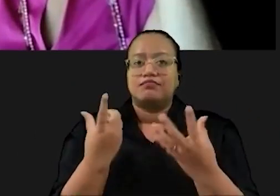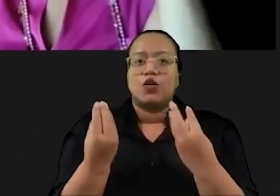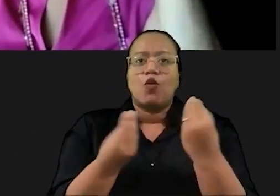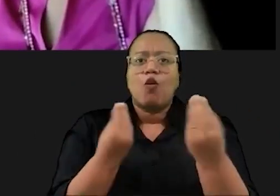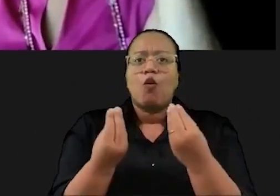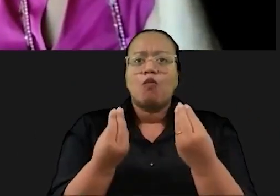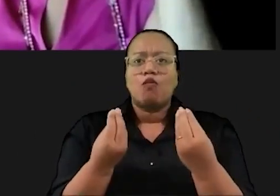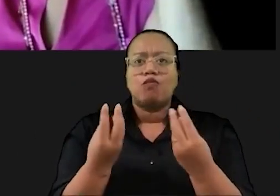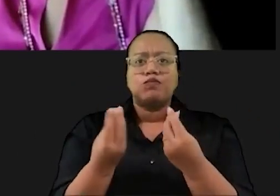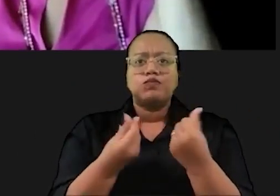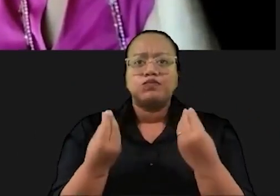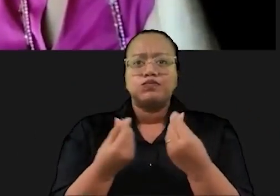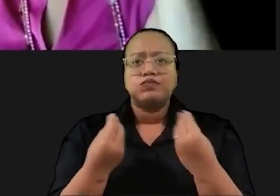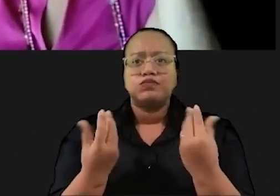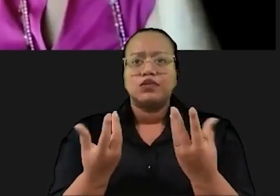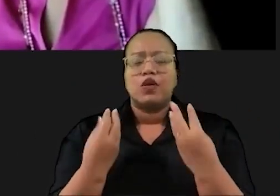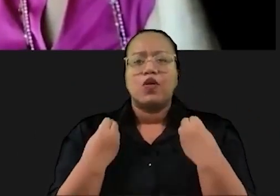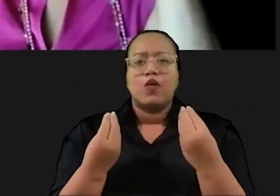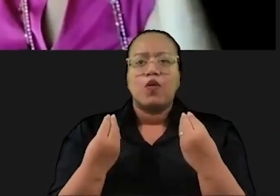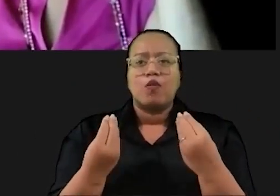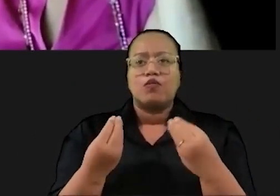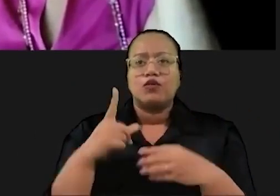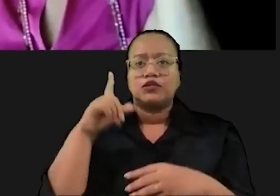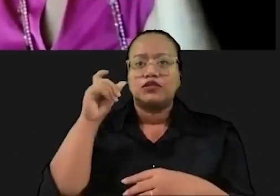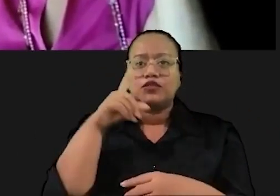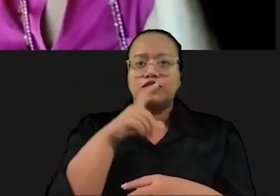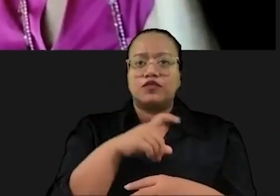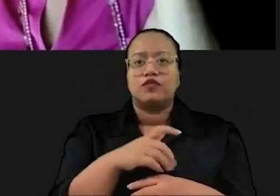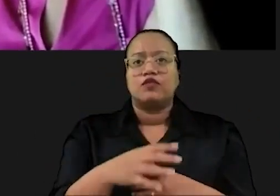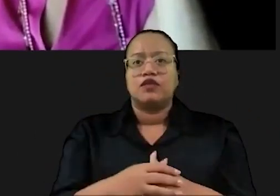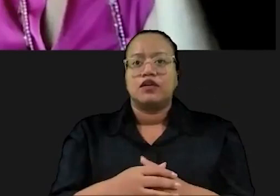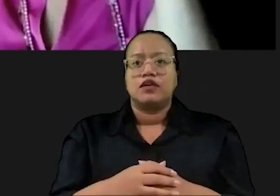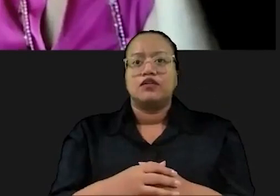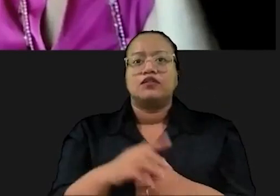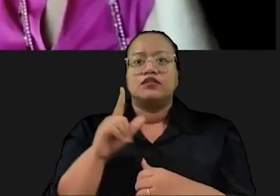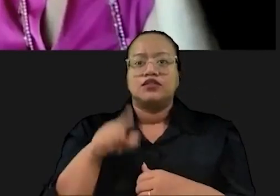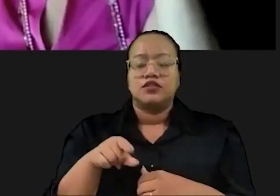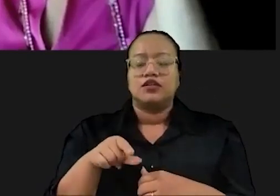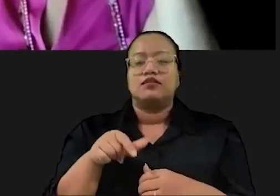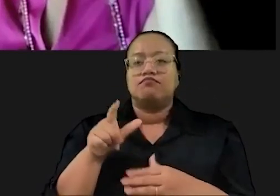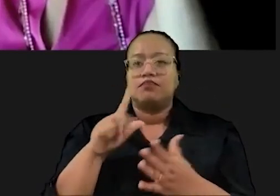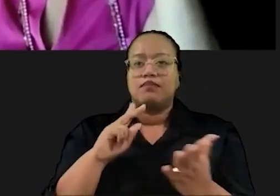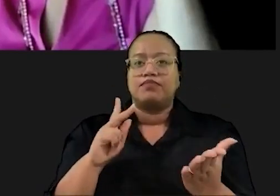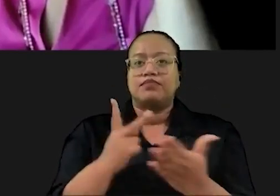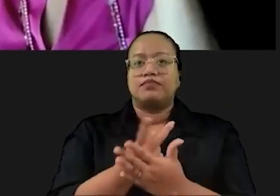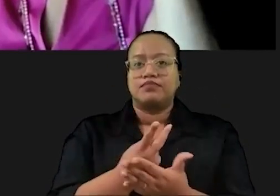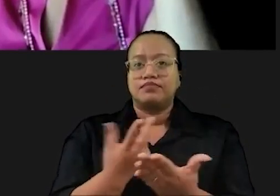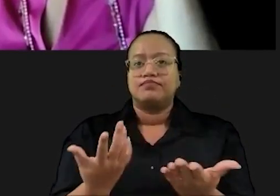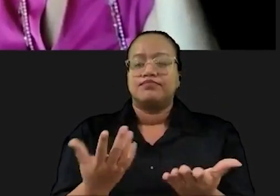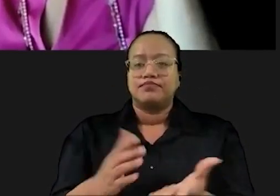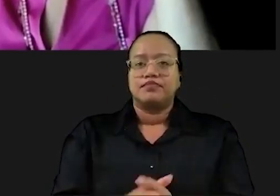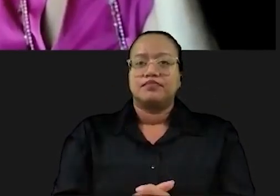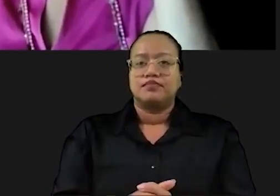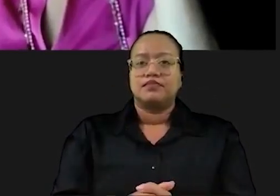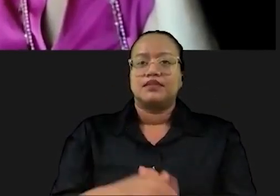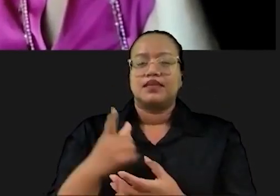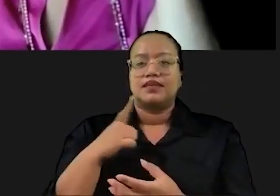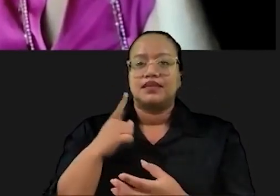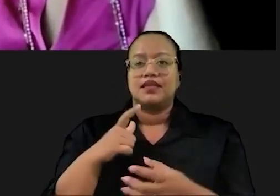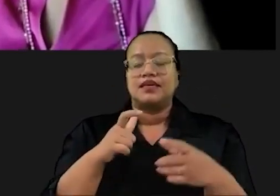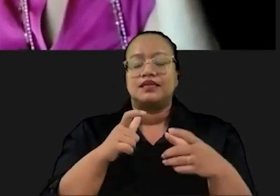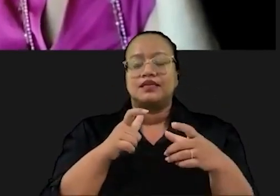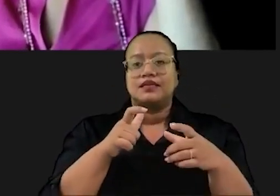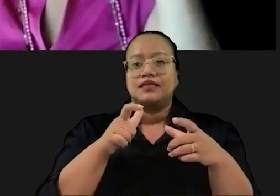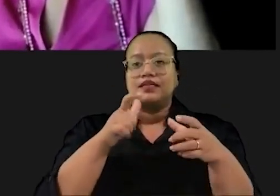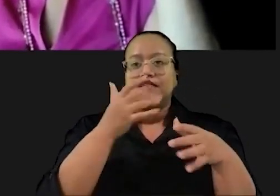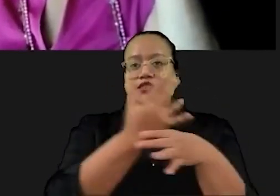né, burocrático para essa realidade? Nós que somos geralmente egressos de outras cidades, de outros cantos, e